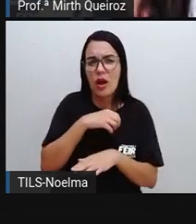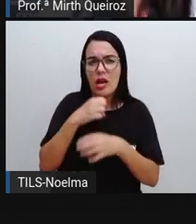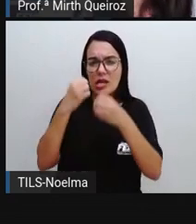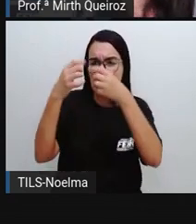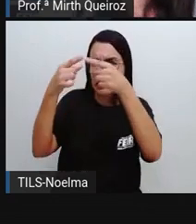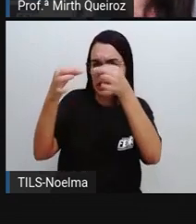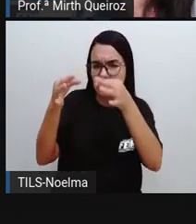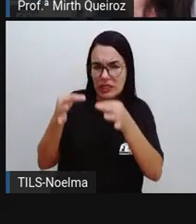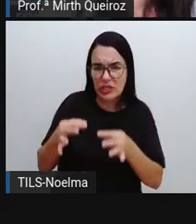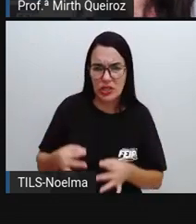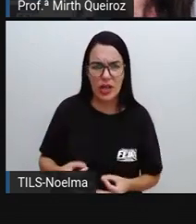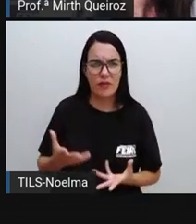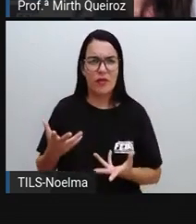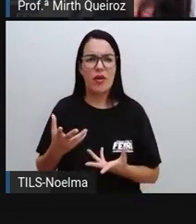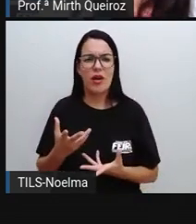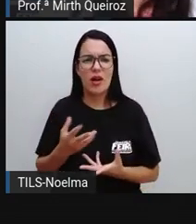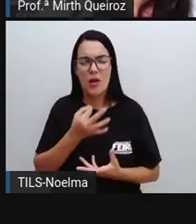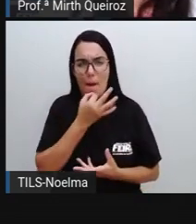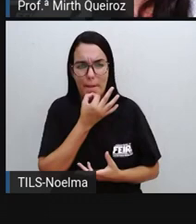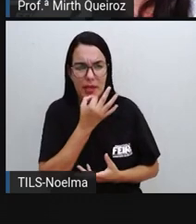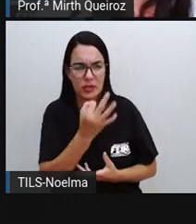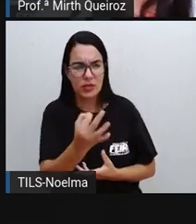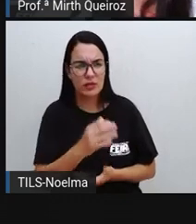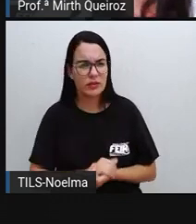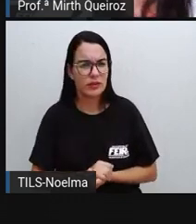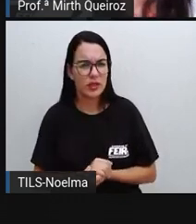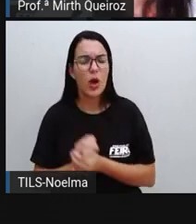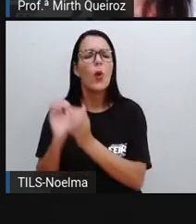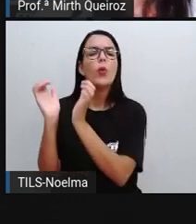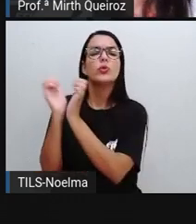E o gênero? Que gênero será?